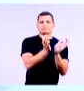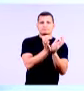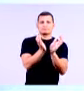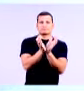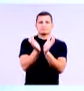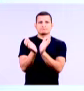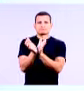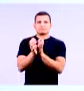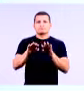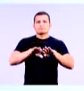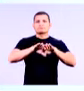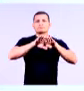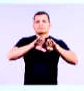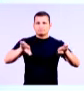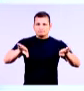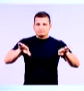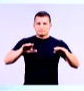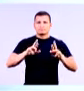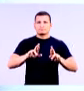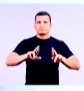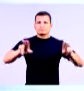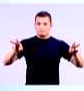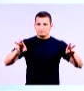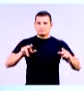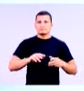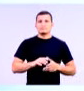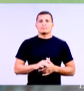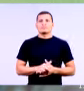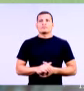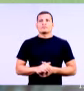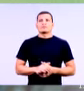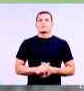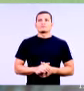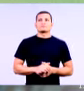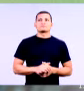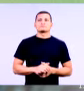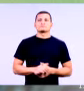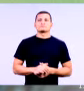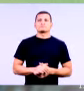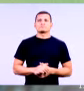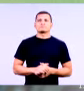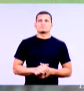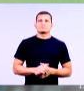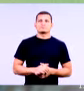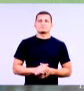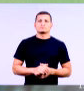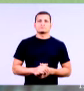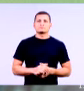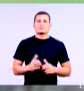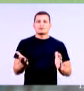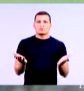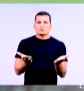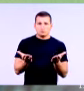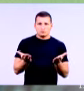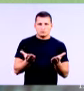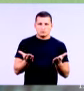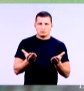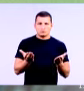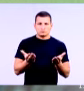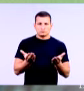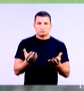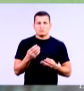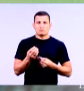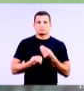ainda distintas, né? Separadas. Bom, e nos dias de hoje? Nos dias de